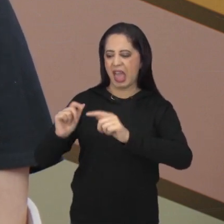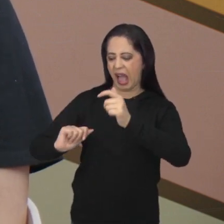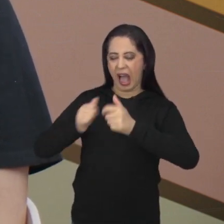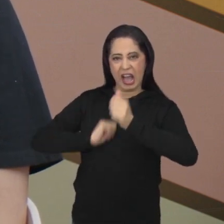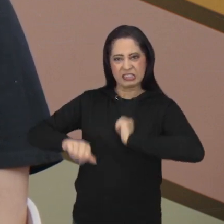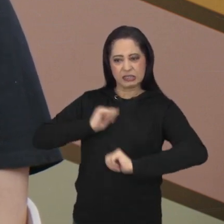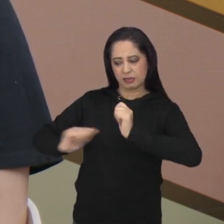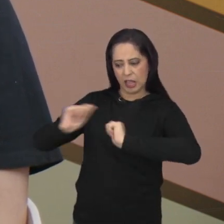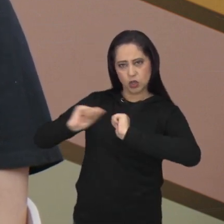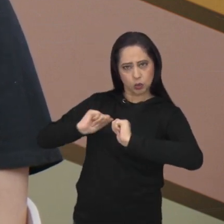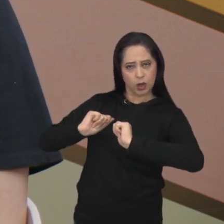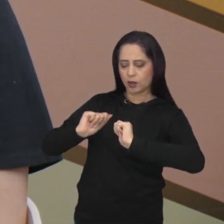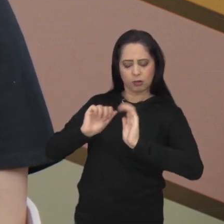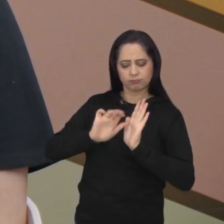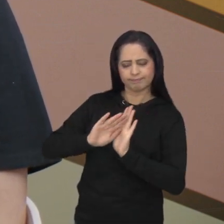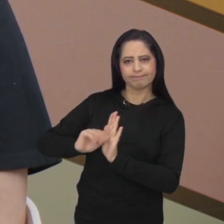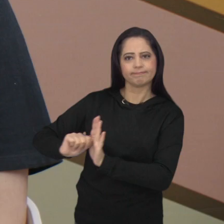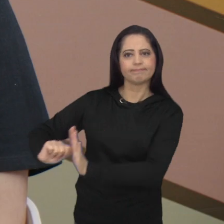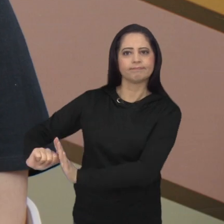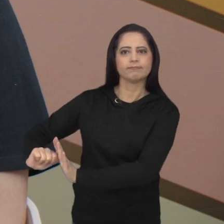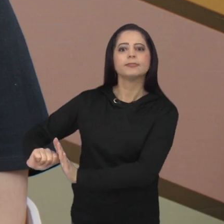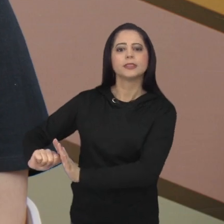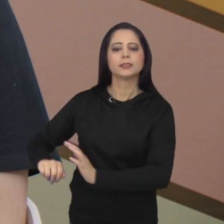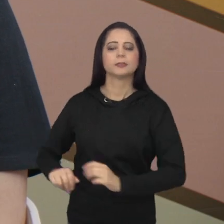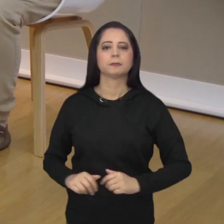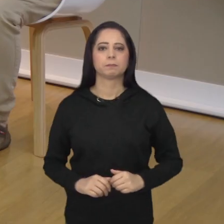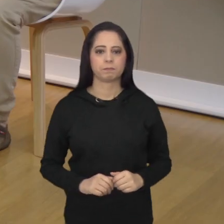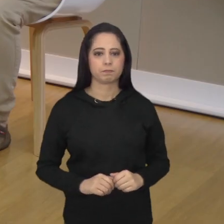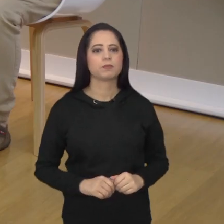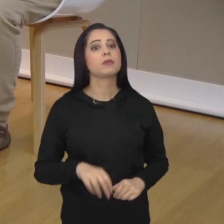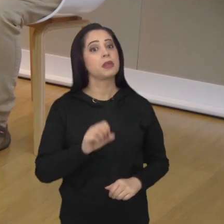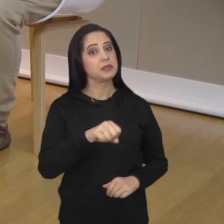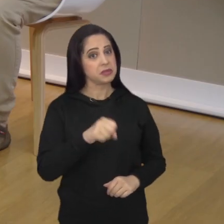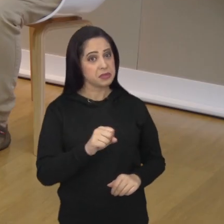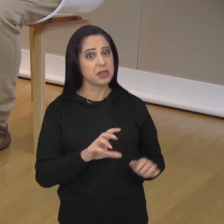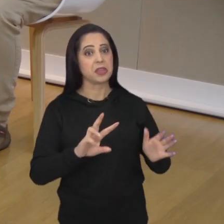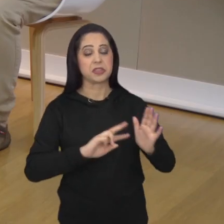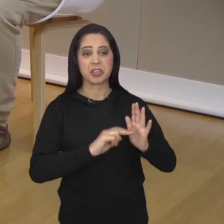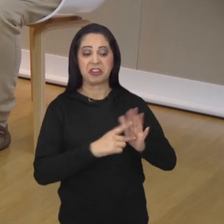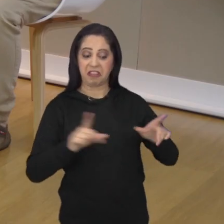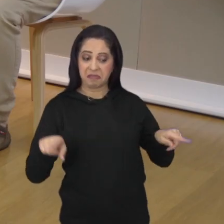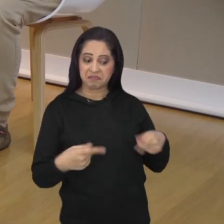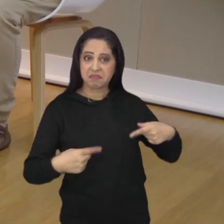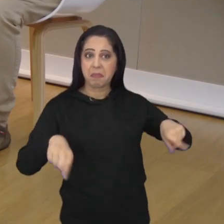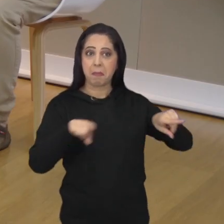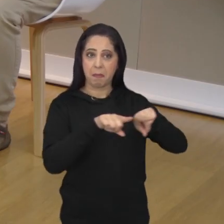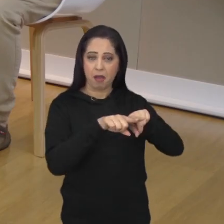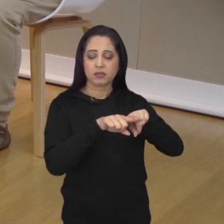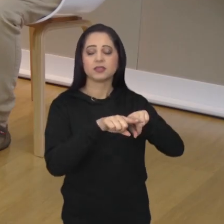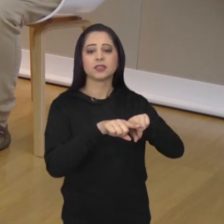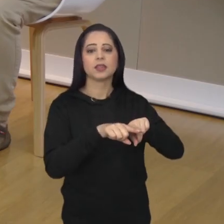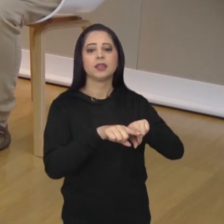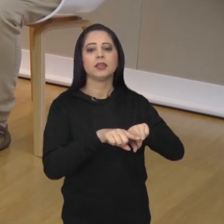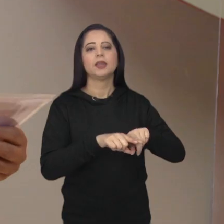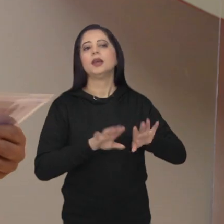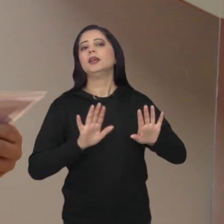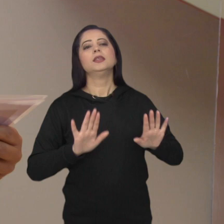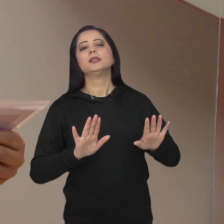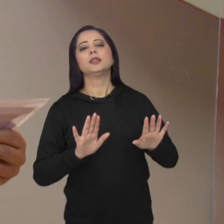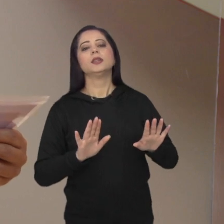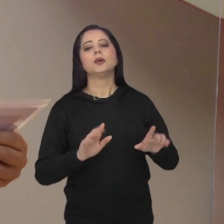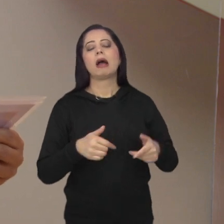me controle, eu não deixo que ela tome conta. Entendi. Essa que é a verdade. É uma bela aliada, então, né? Nesse sentido.